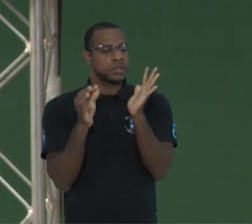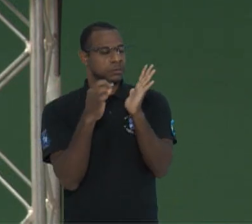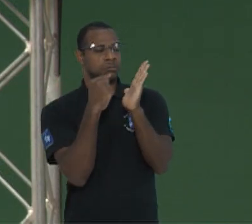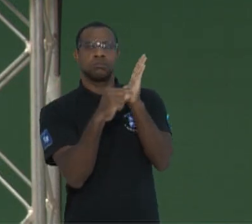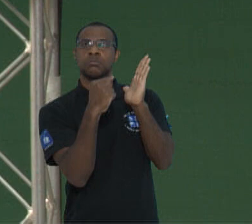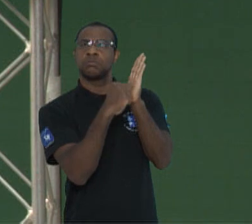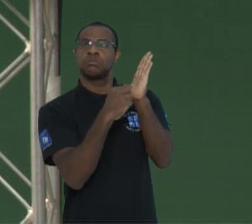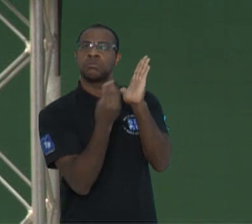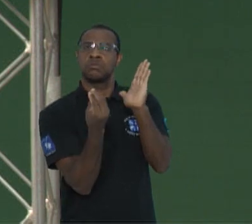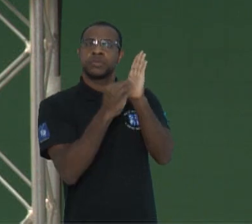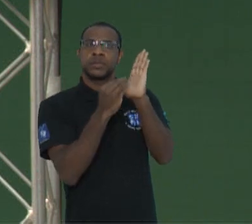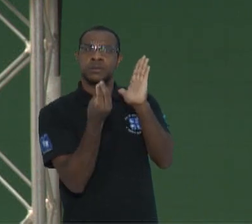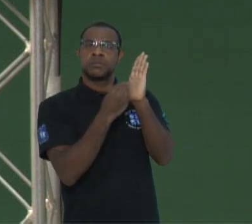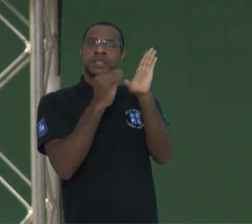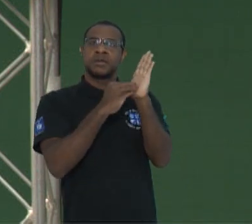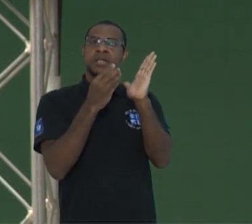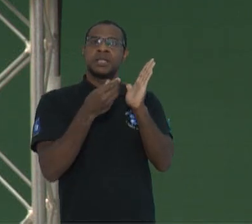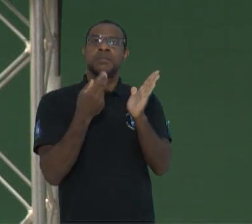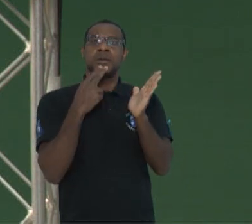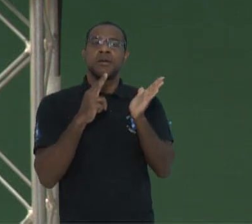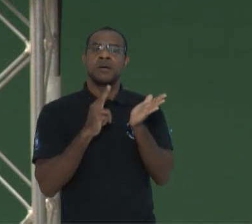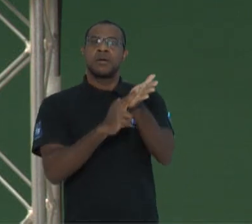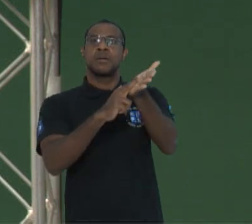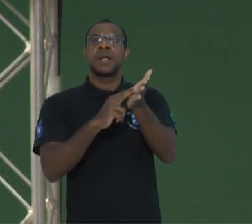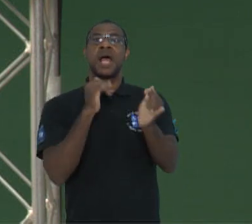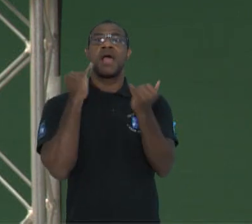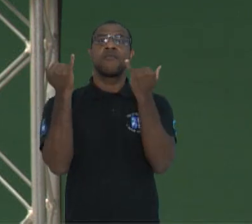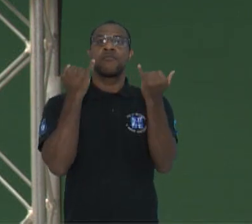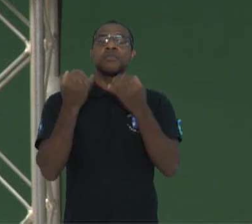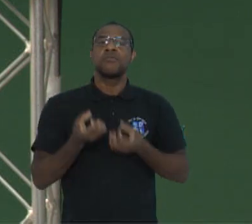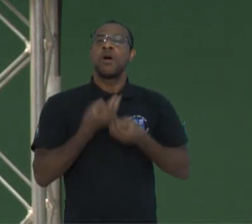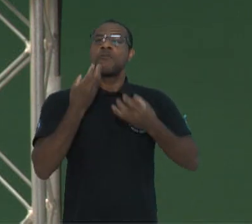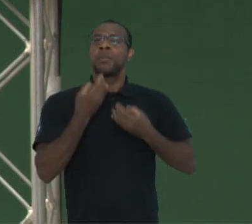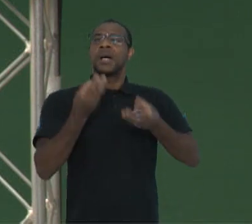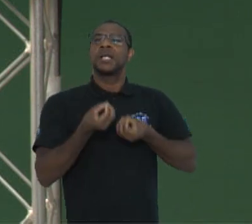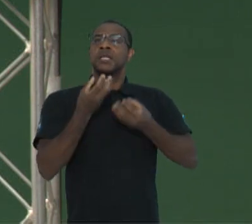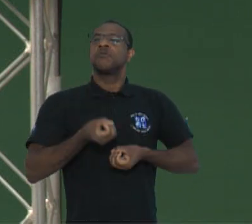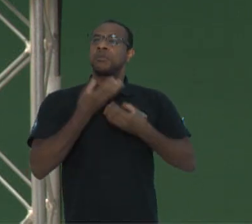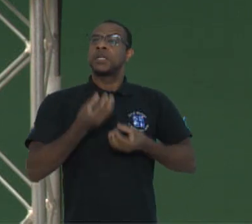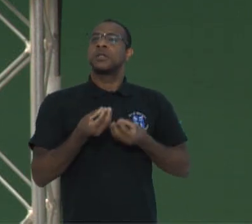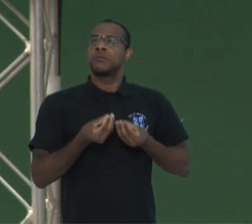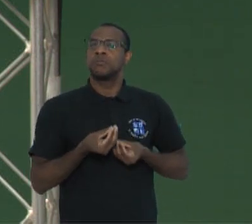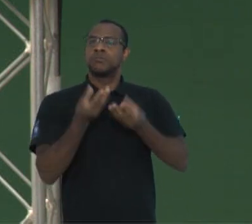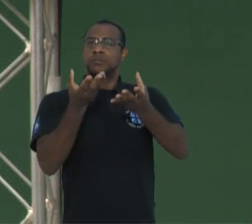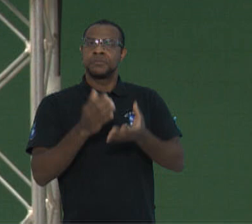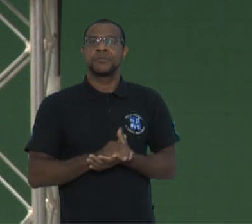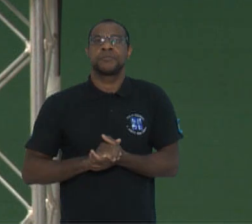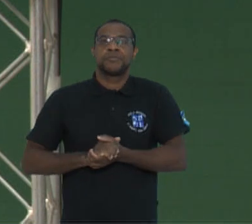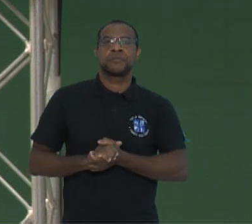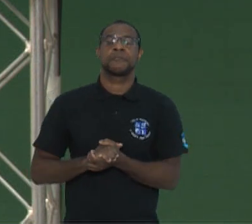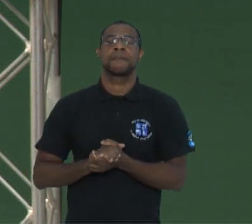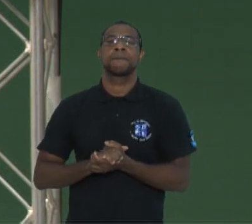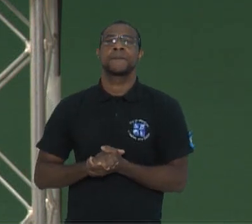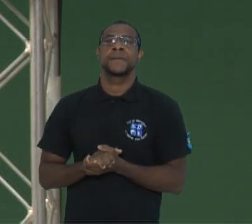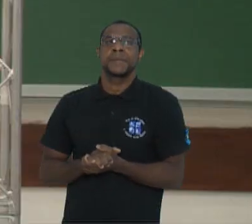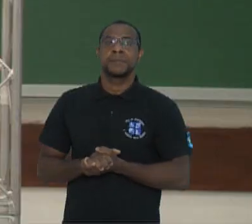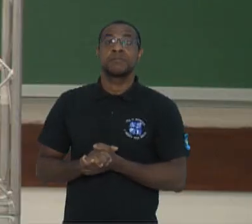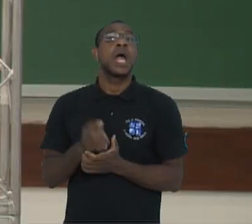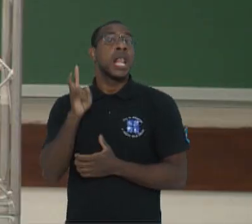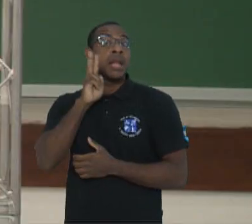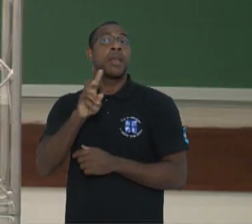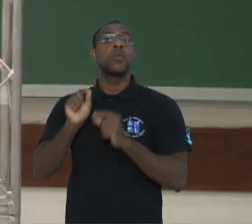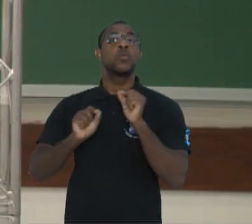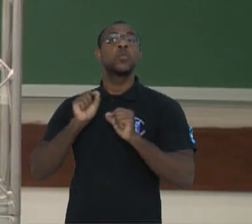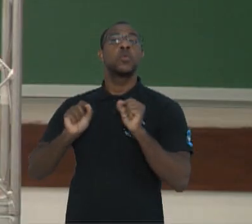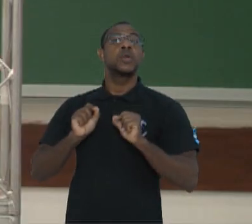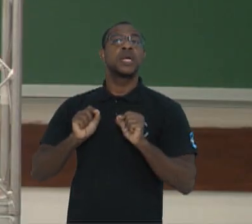longo, que você possa levar a informação para essas pessoas que estão recebendo o postcard. Lembrando, pessoal,